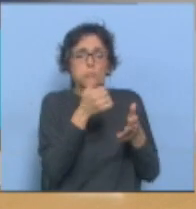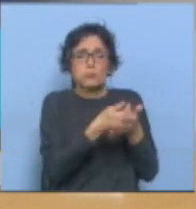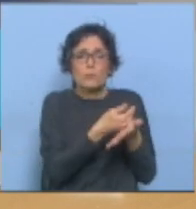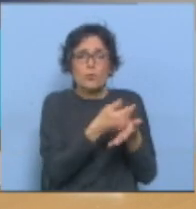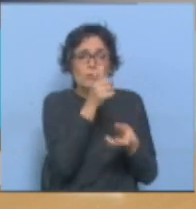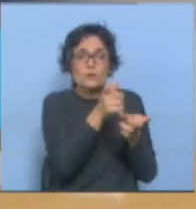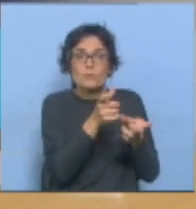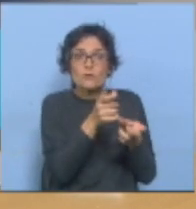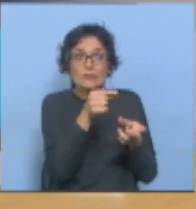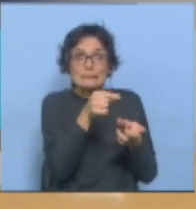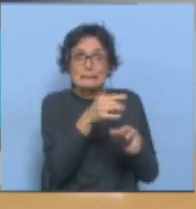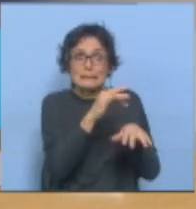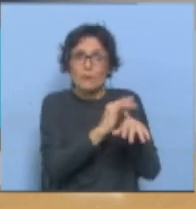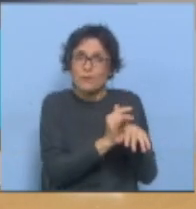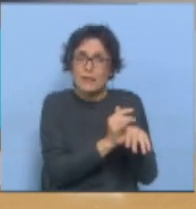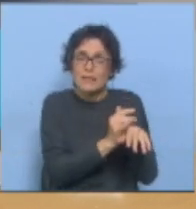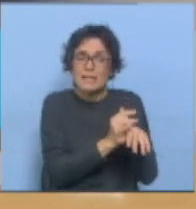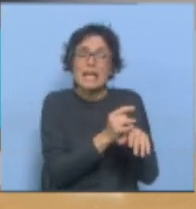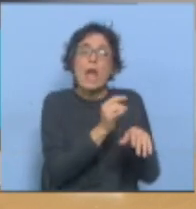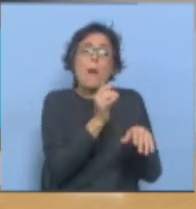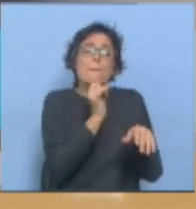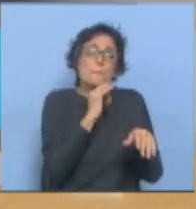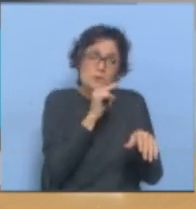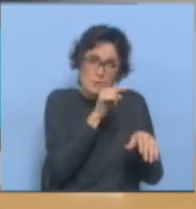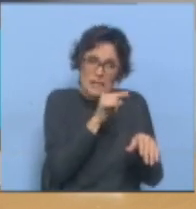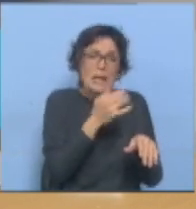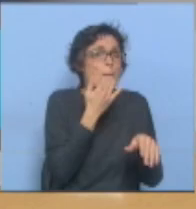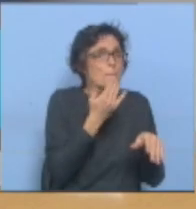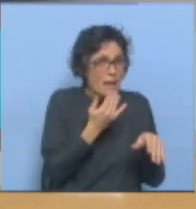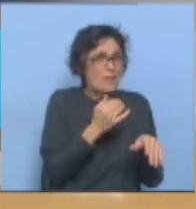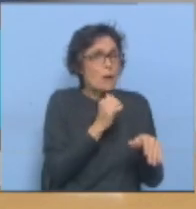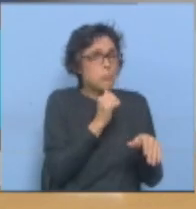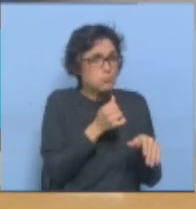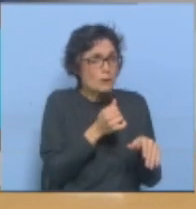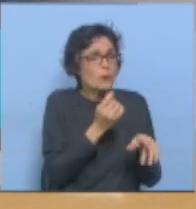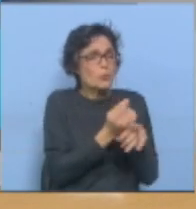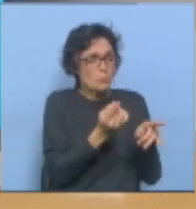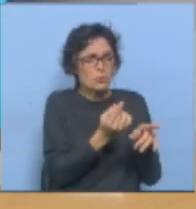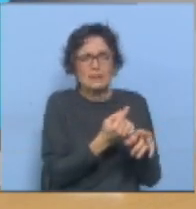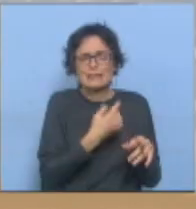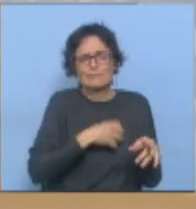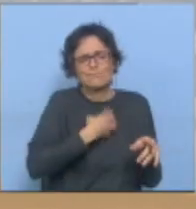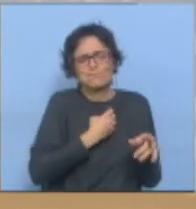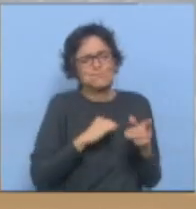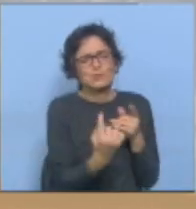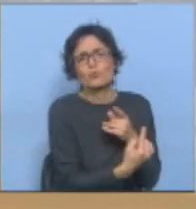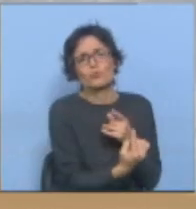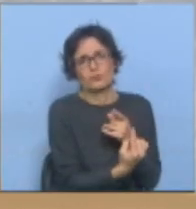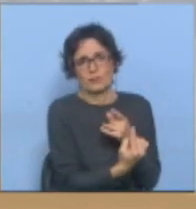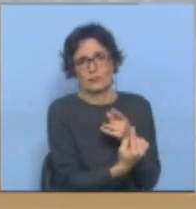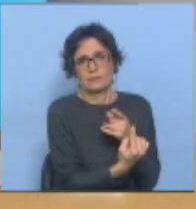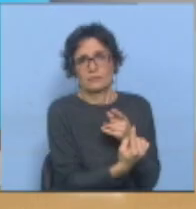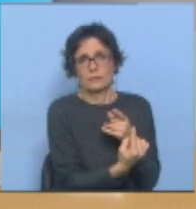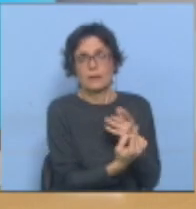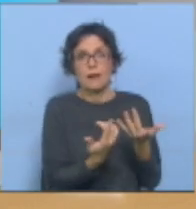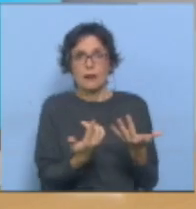frágeis, provavelmente pedem a morte por causa da sua fragilidade e por causa da sua solidão. O político é exatamente isso. Portanto, não